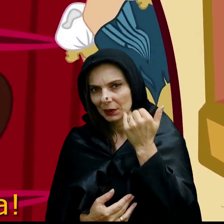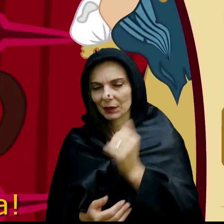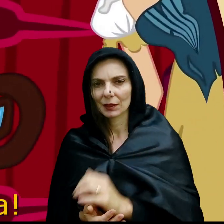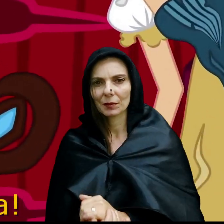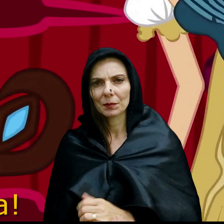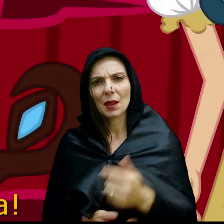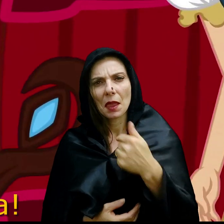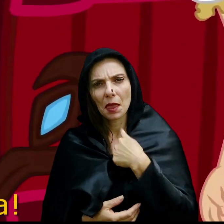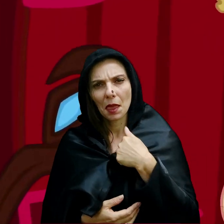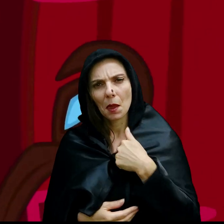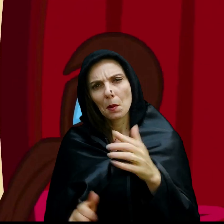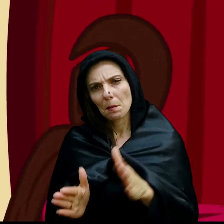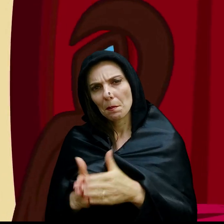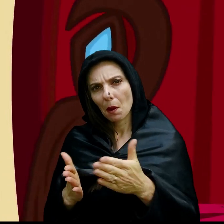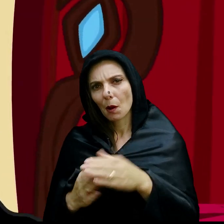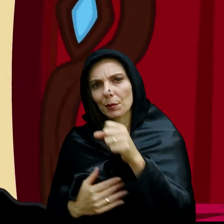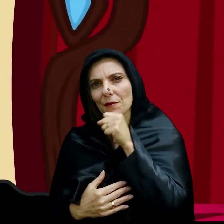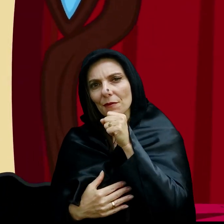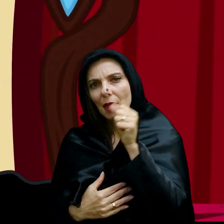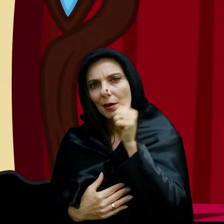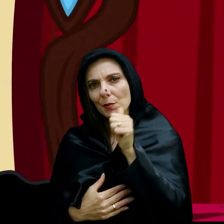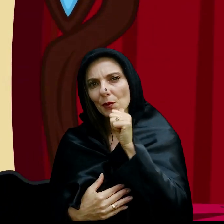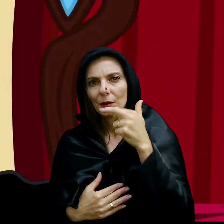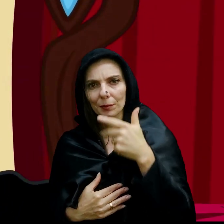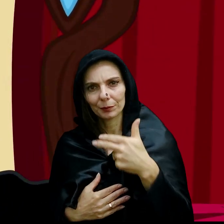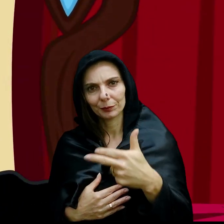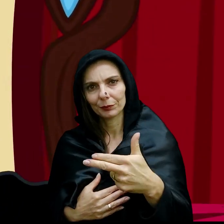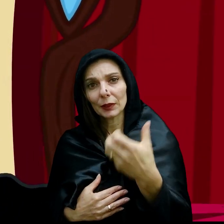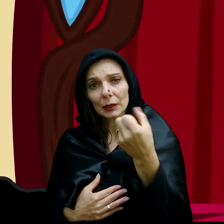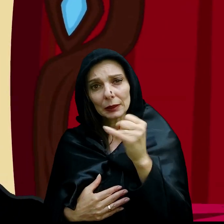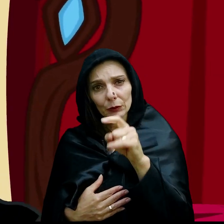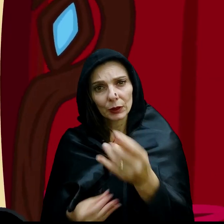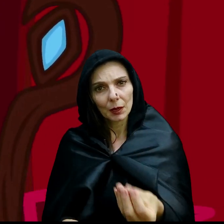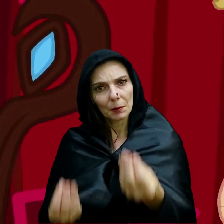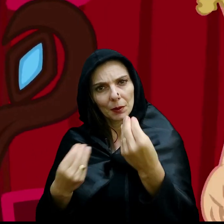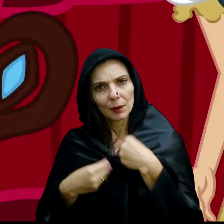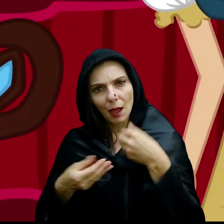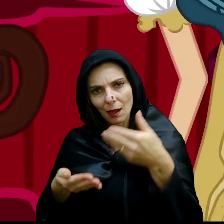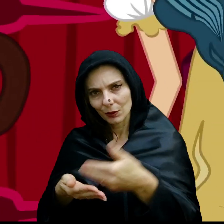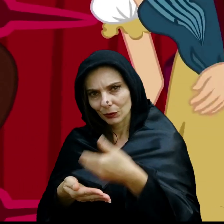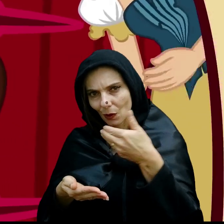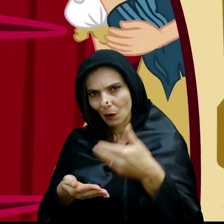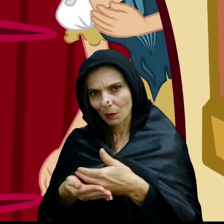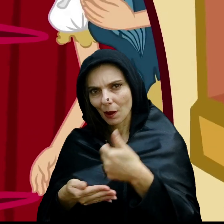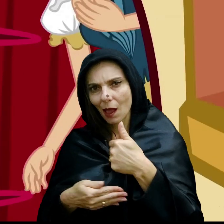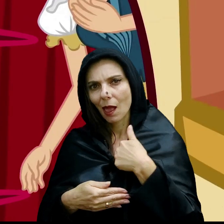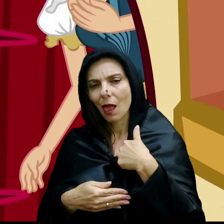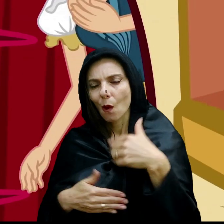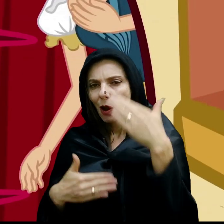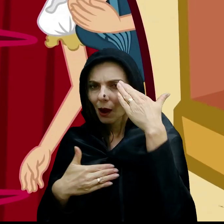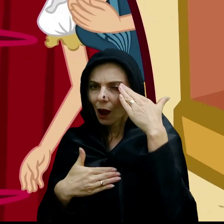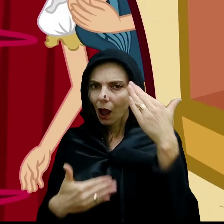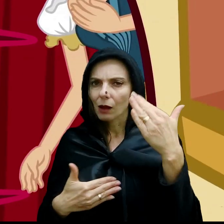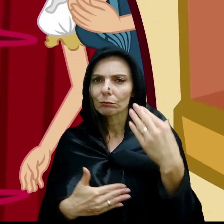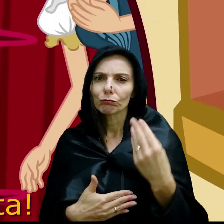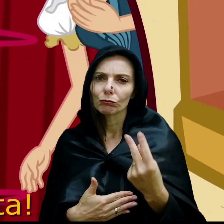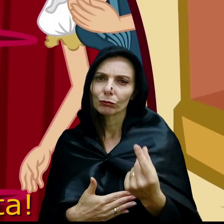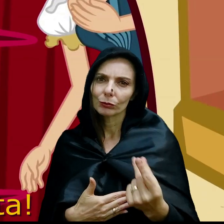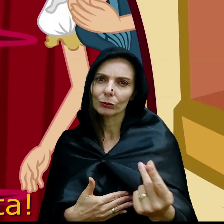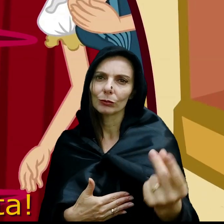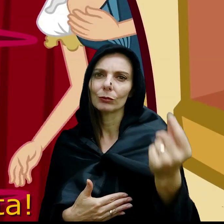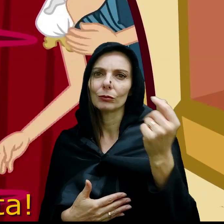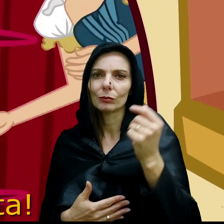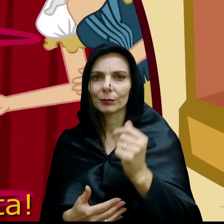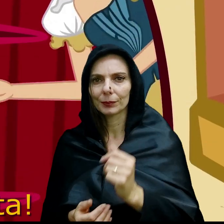querida garota. Sou uma pobre velha mulher passando. Se você puder me dar um pote de sopa, eu